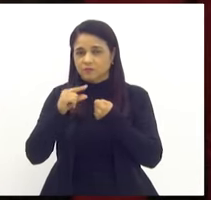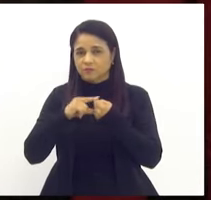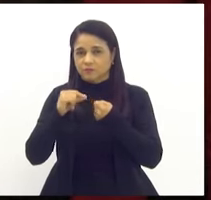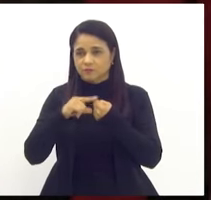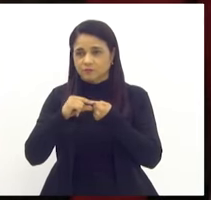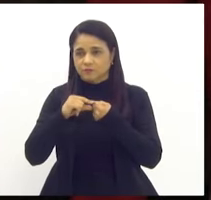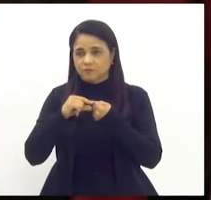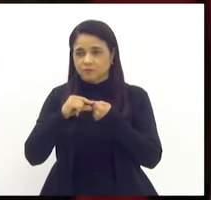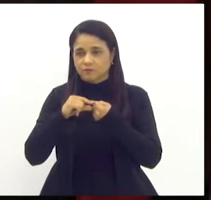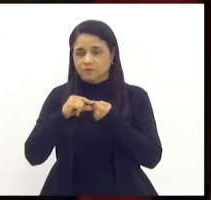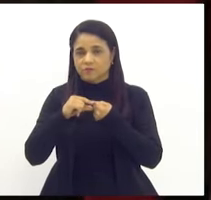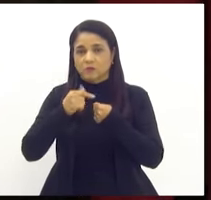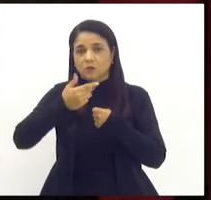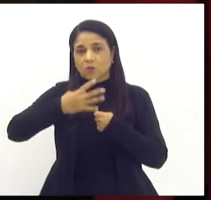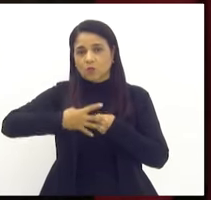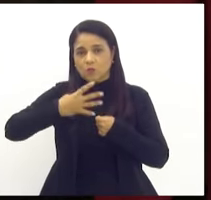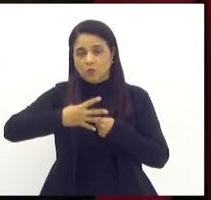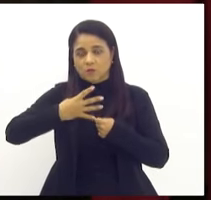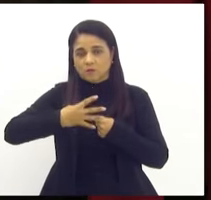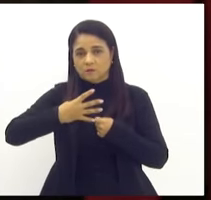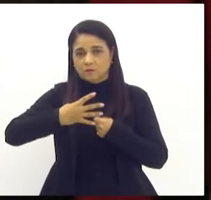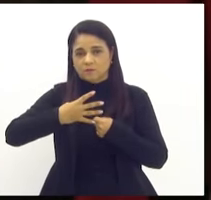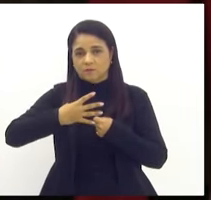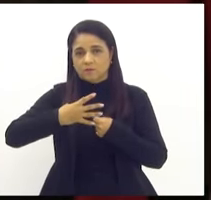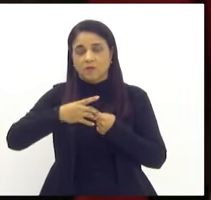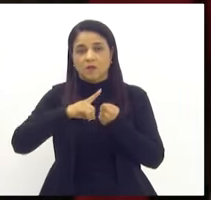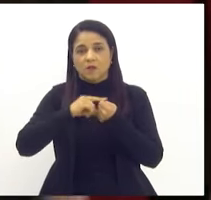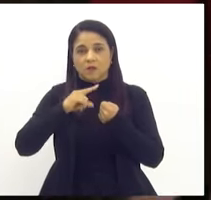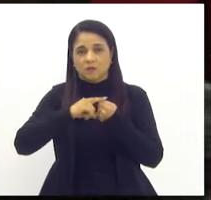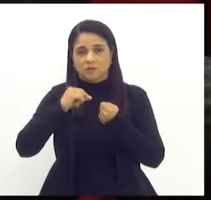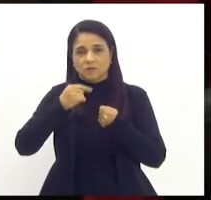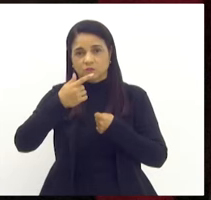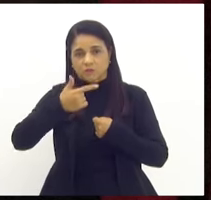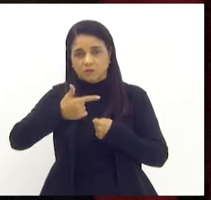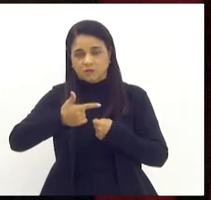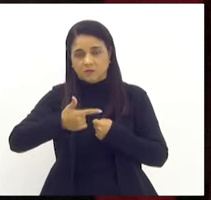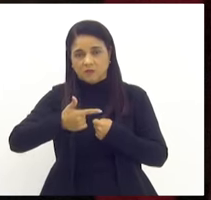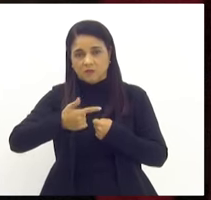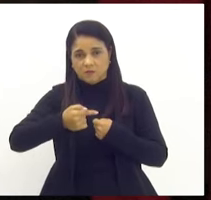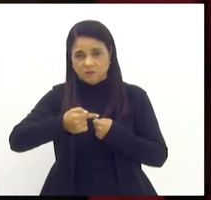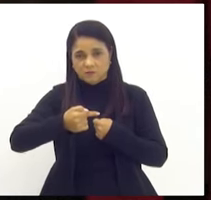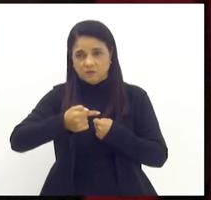artigo artigo 4 artigo 7